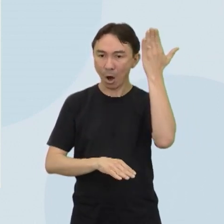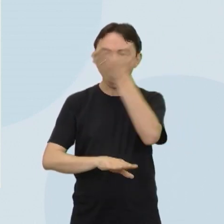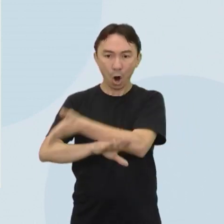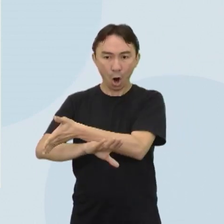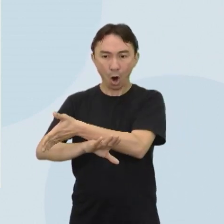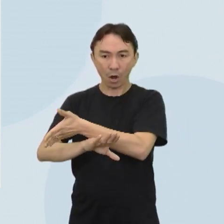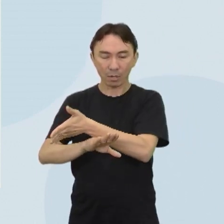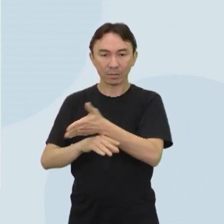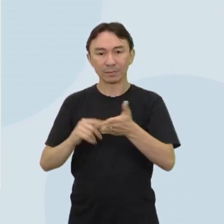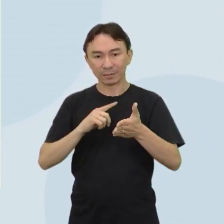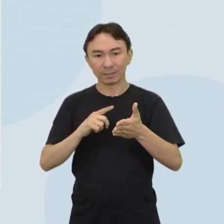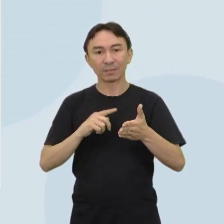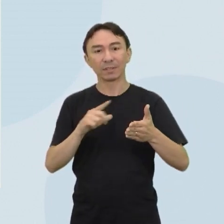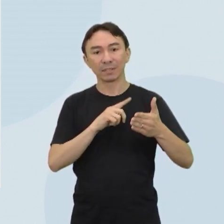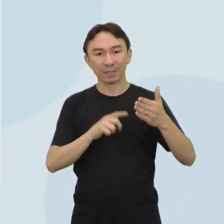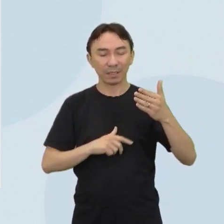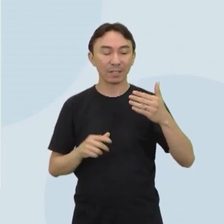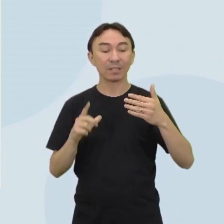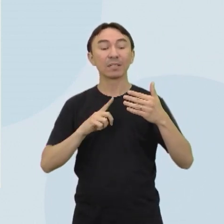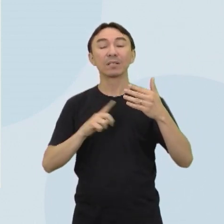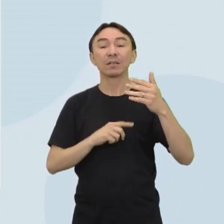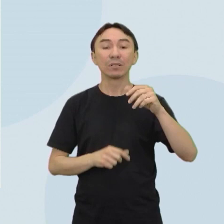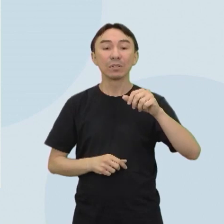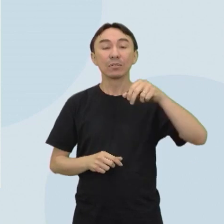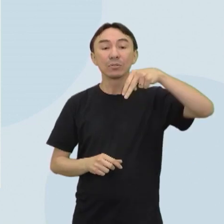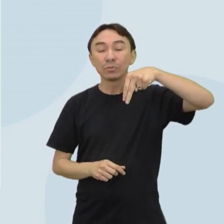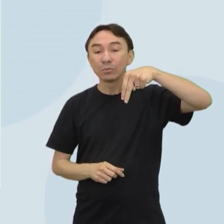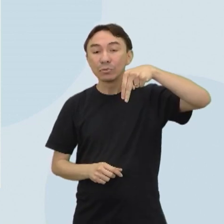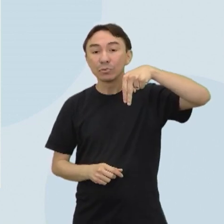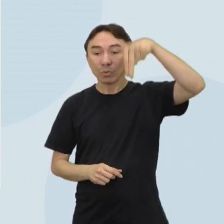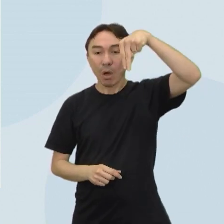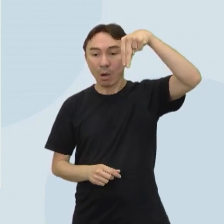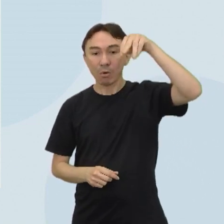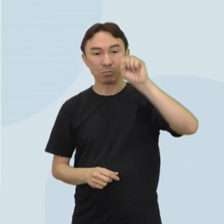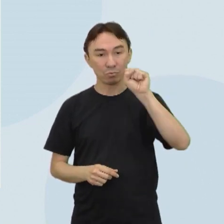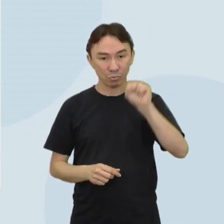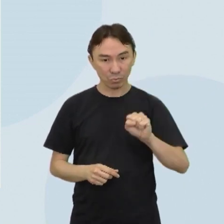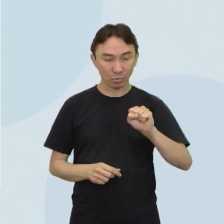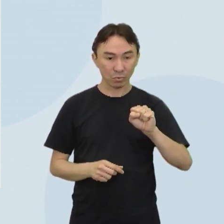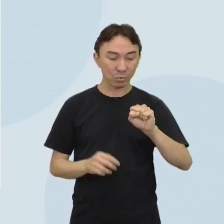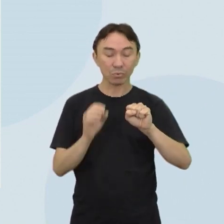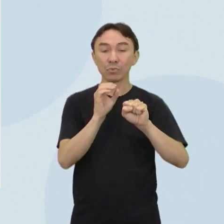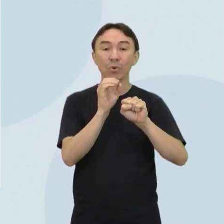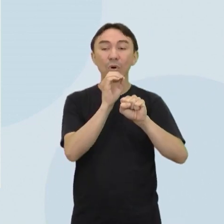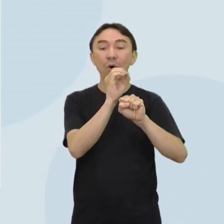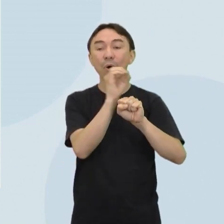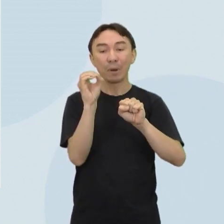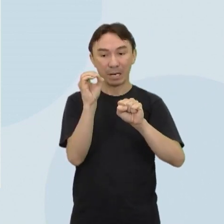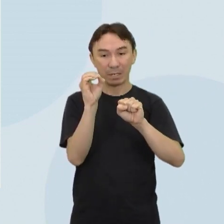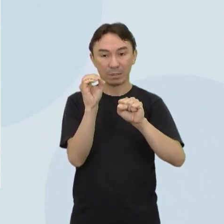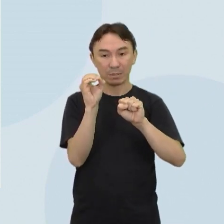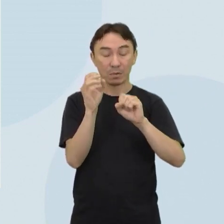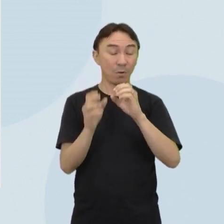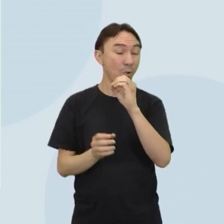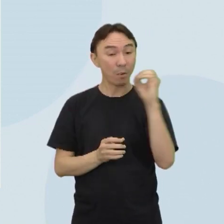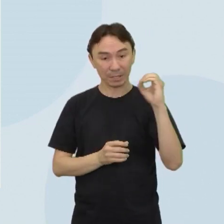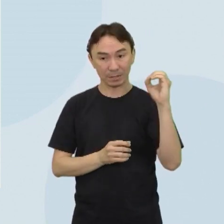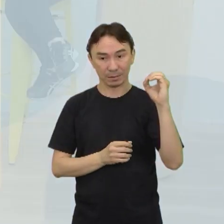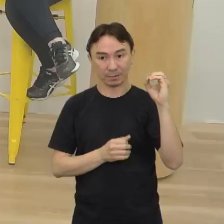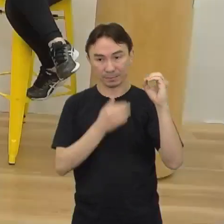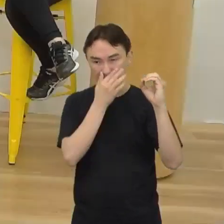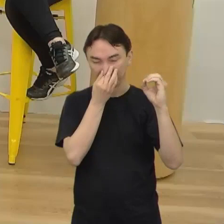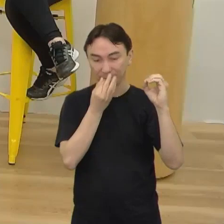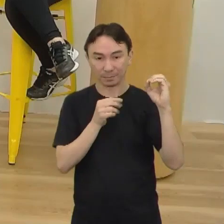no sul, tá no norte e está no oeste, né? Então, apesar aí, logicamente, a gente observa no mapa